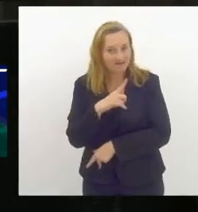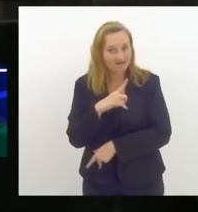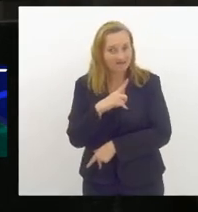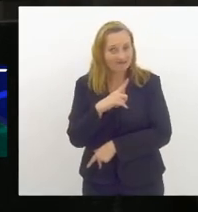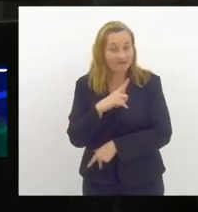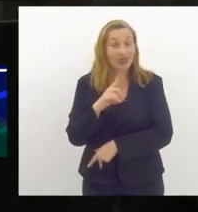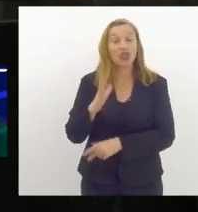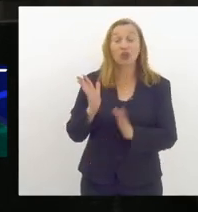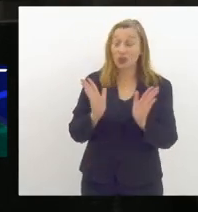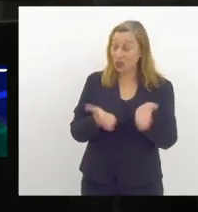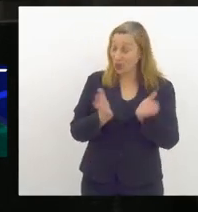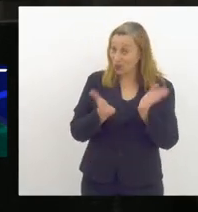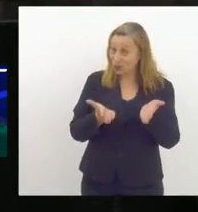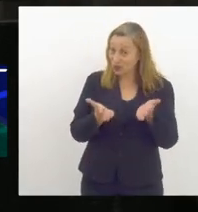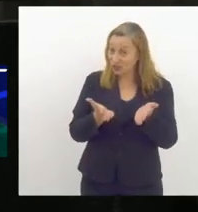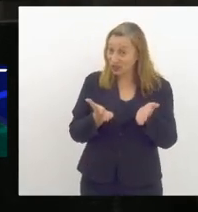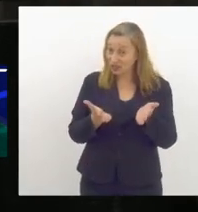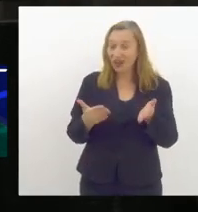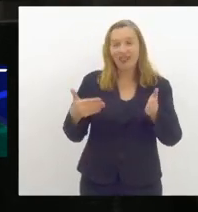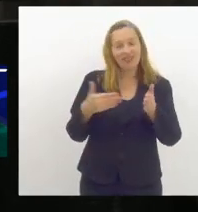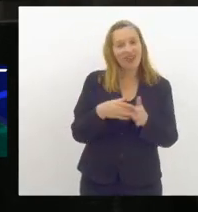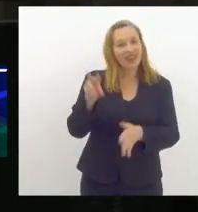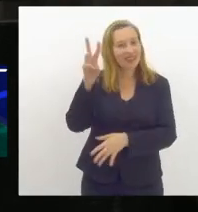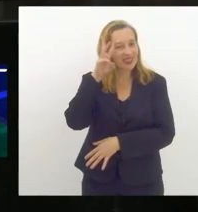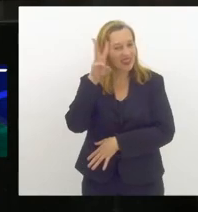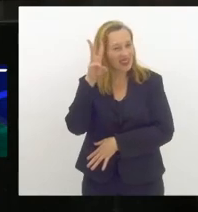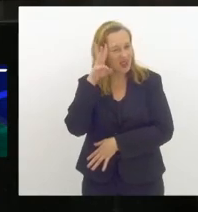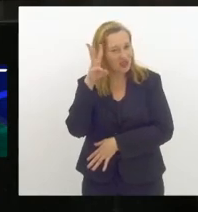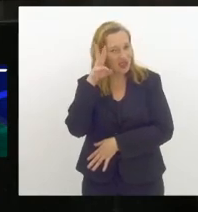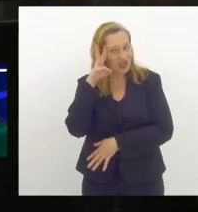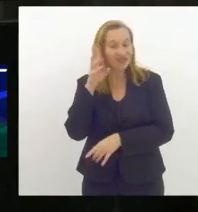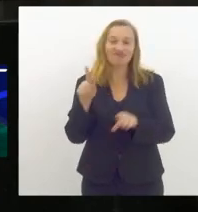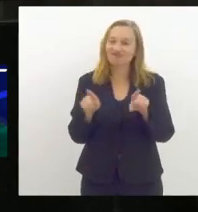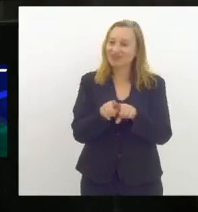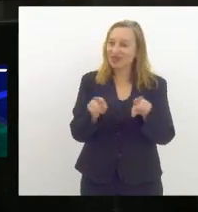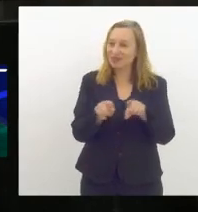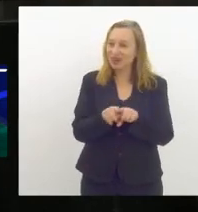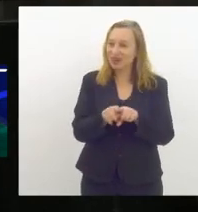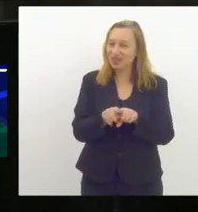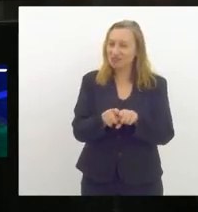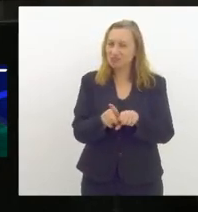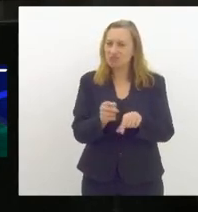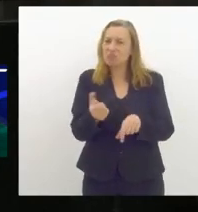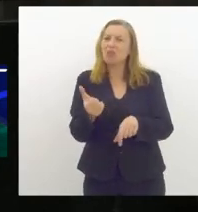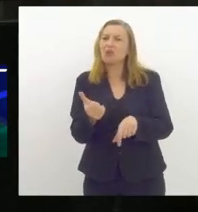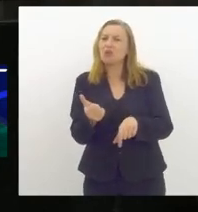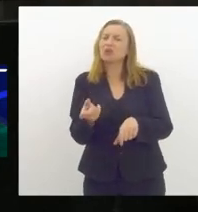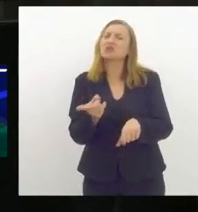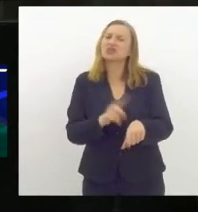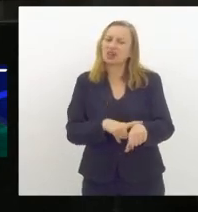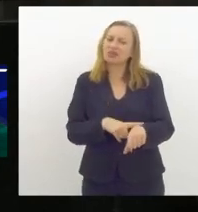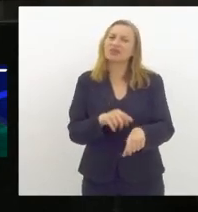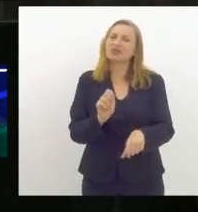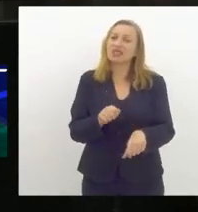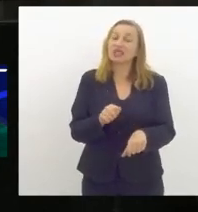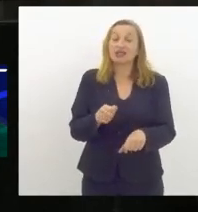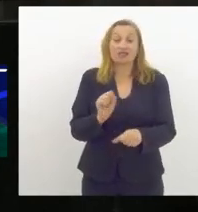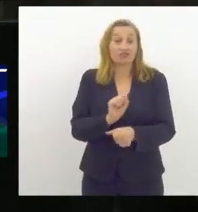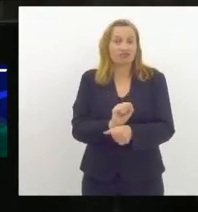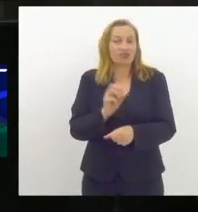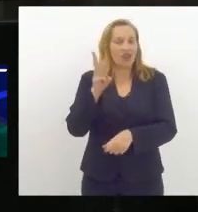hoje e de hoje até terça-feira também não tem muito tempo e espero que na